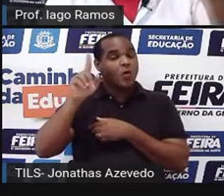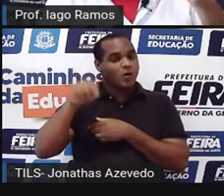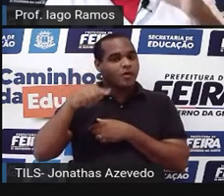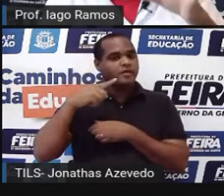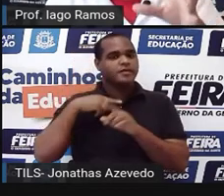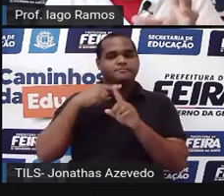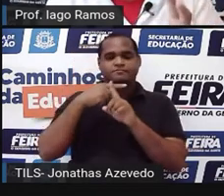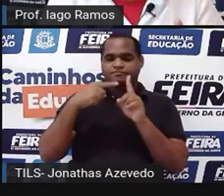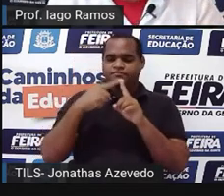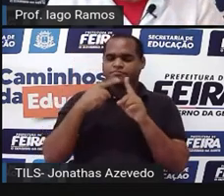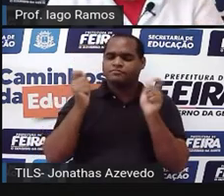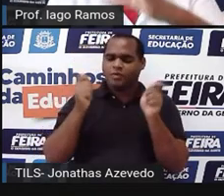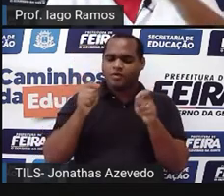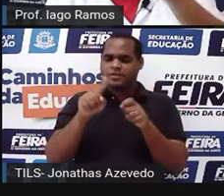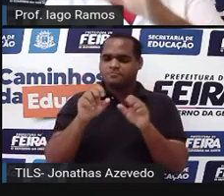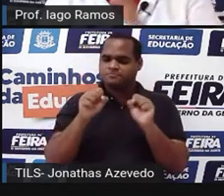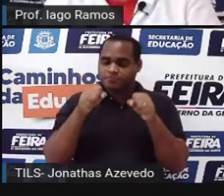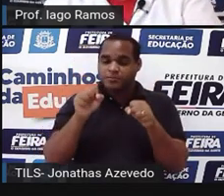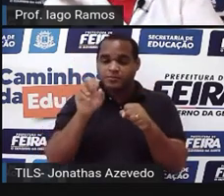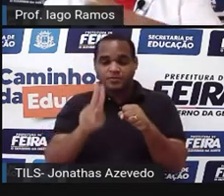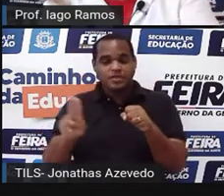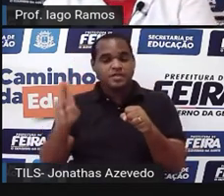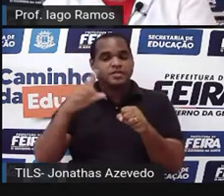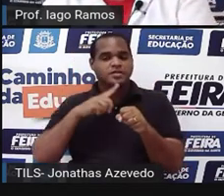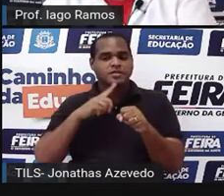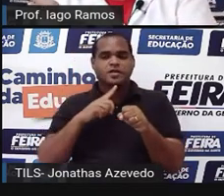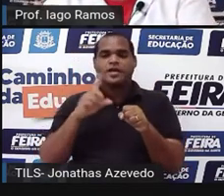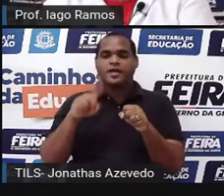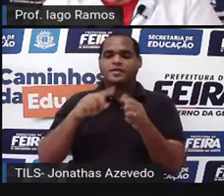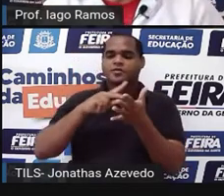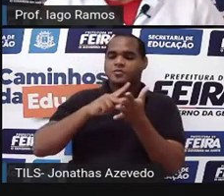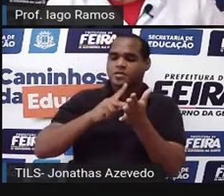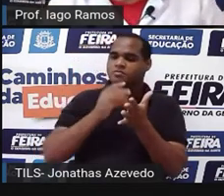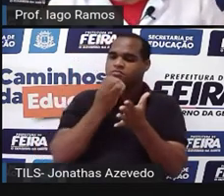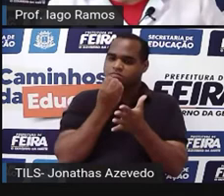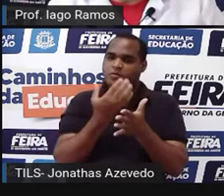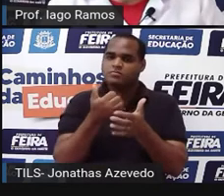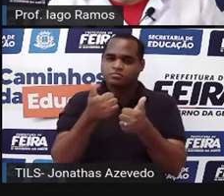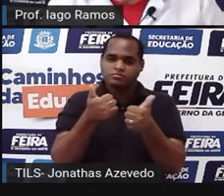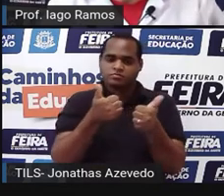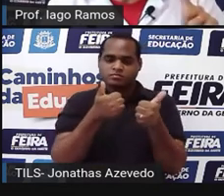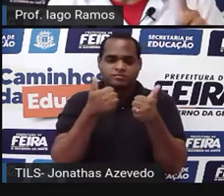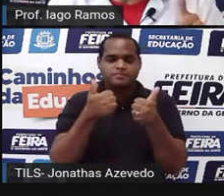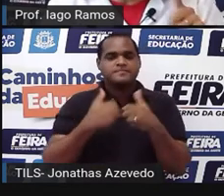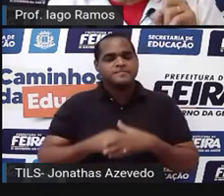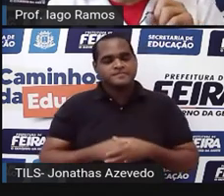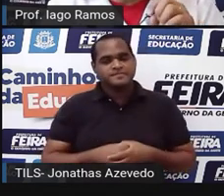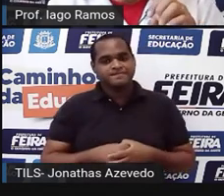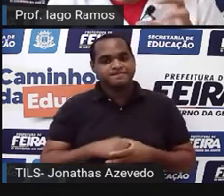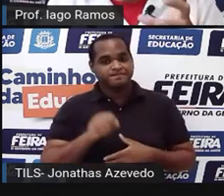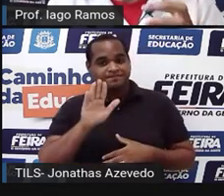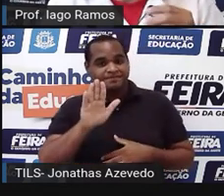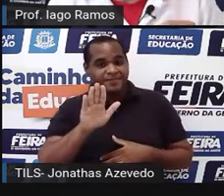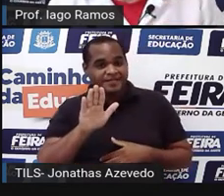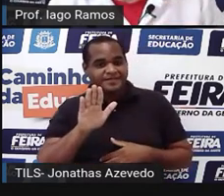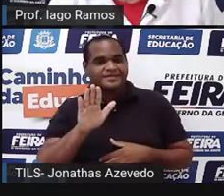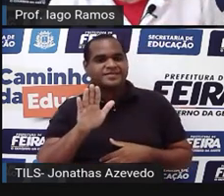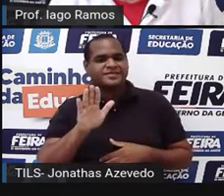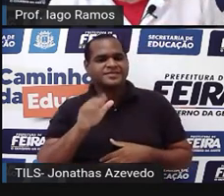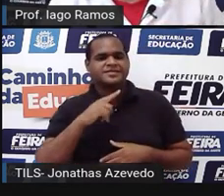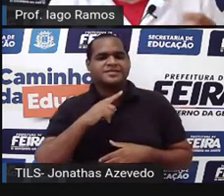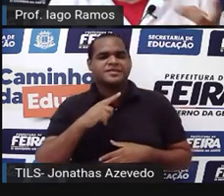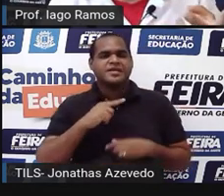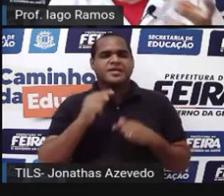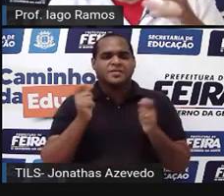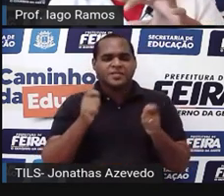semelhança dá para a gente usar com figuras geométricas planas. Mas, como é que a